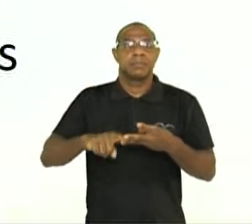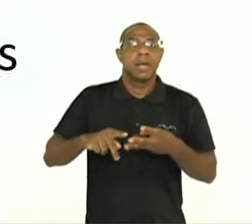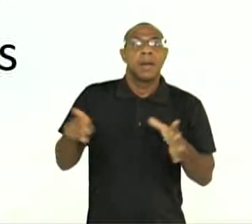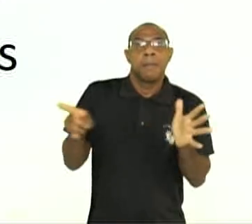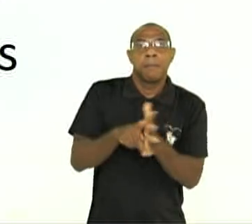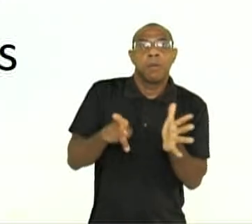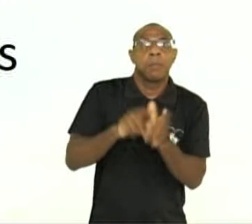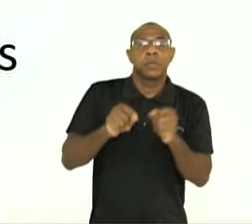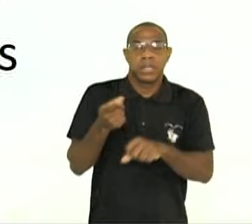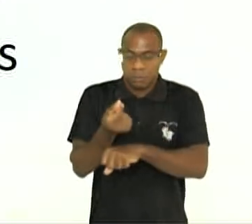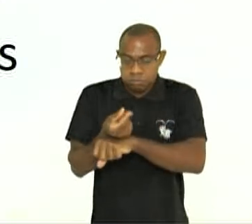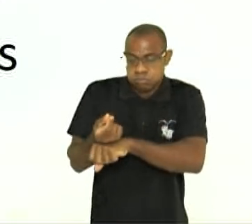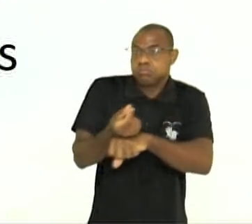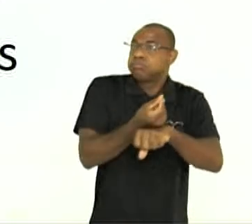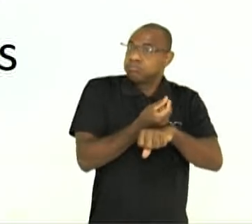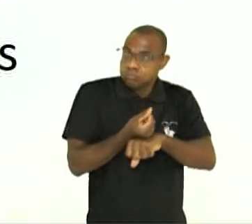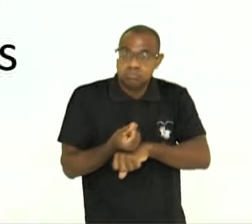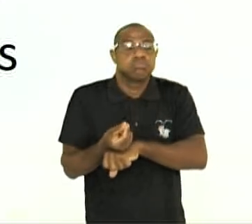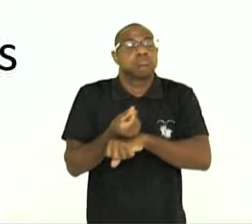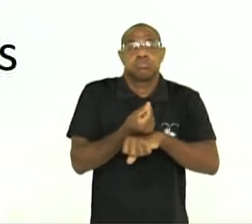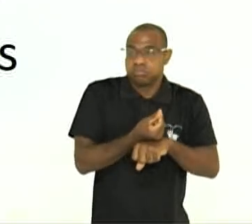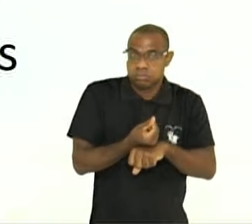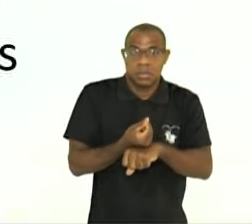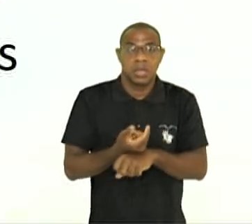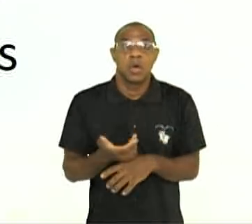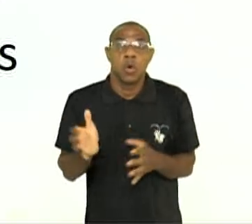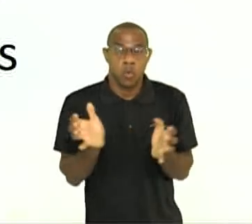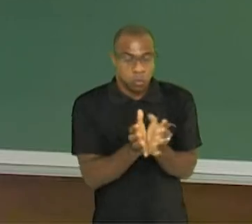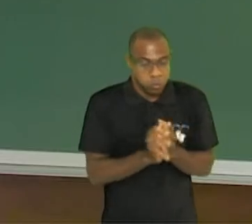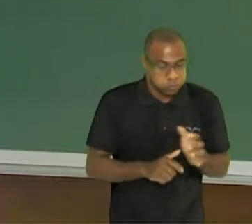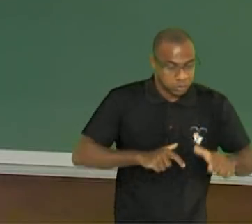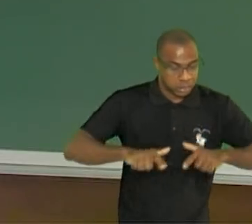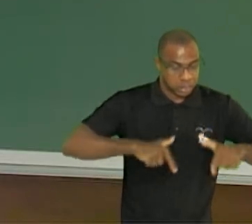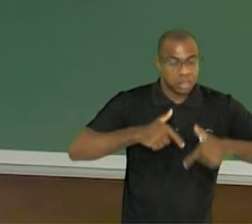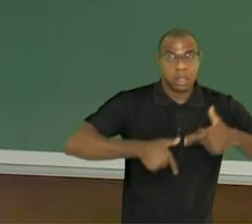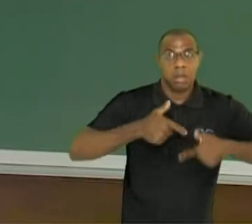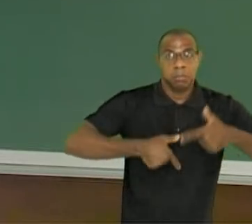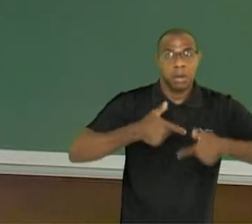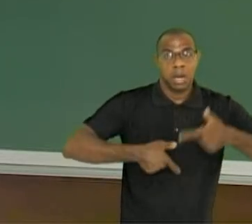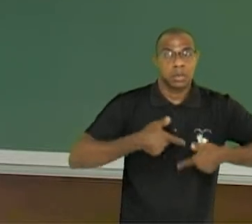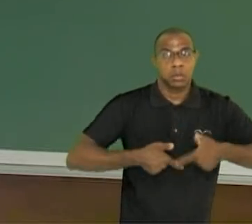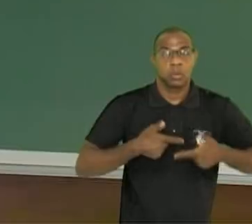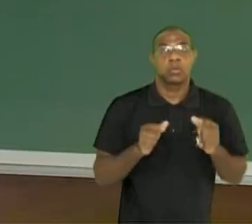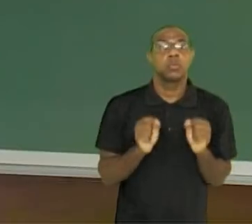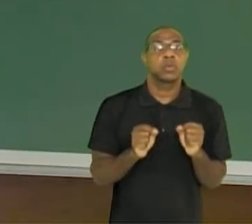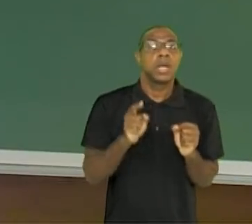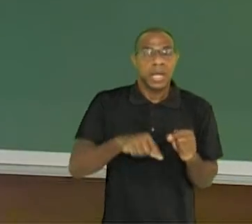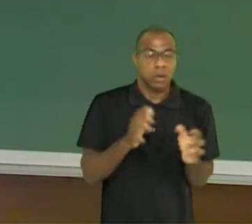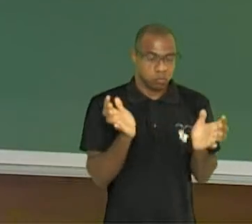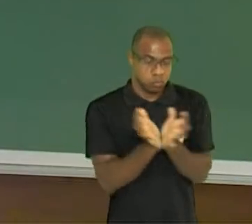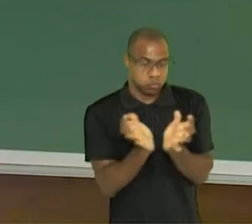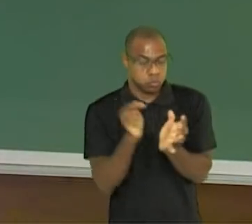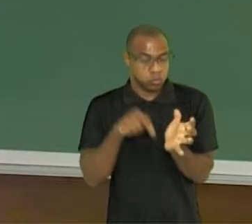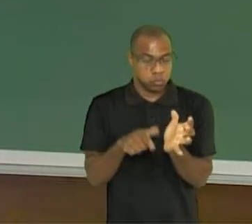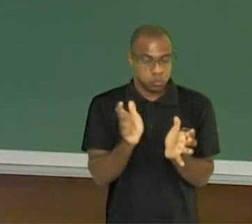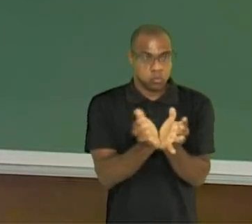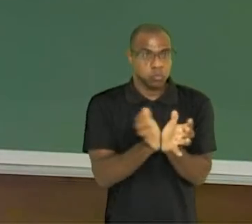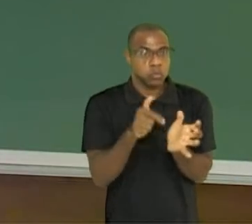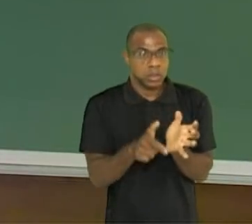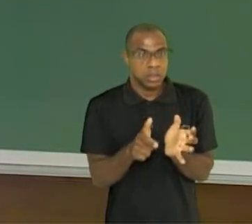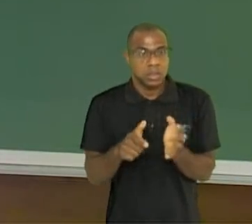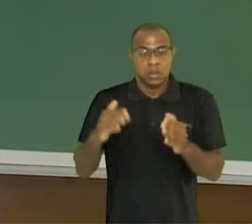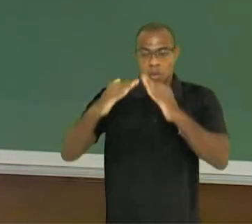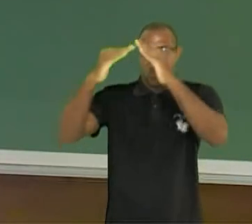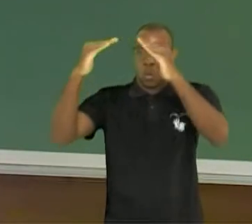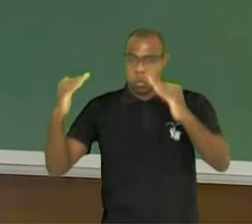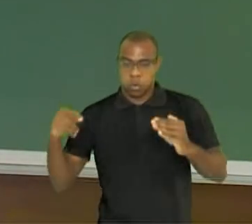pertencem a um capitalista. Os trabalhadores, por consequência, são agrupados nesses grandes galpões, nessas